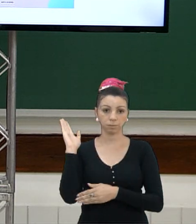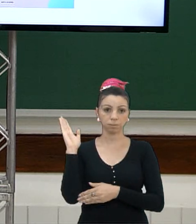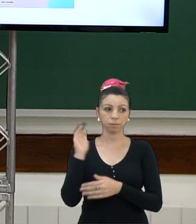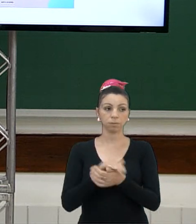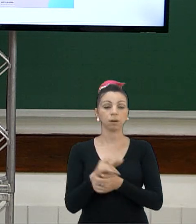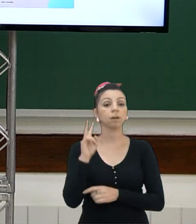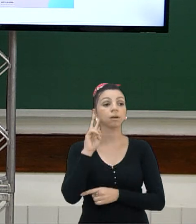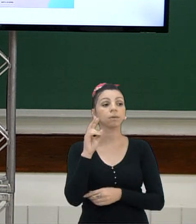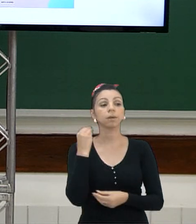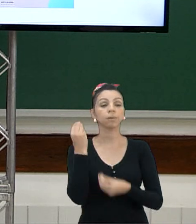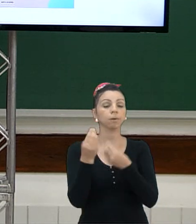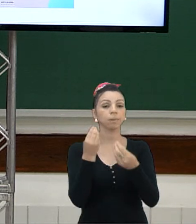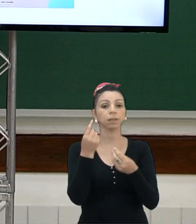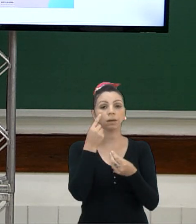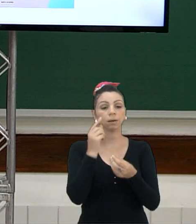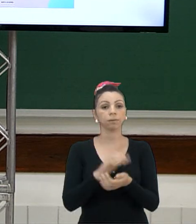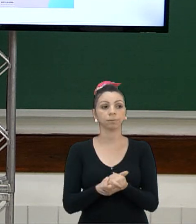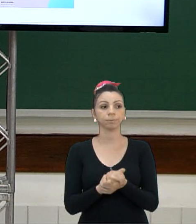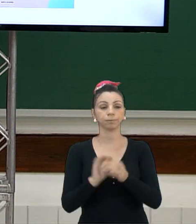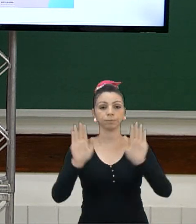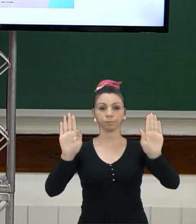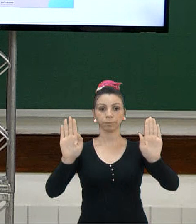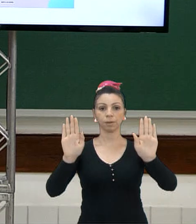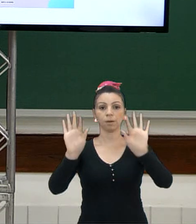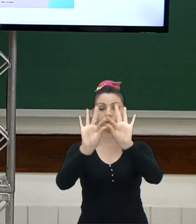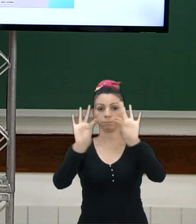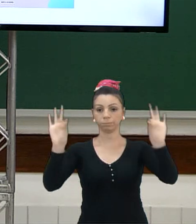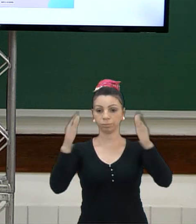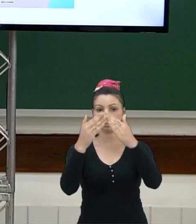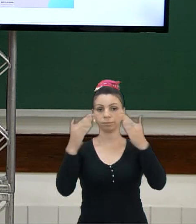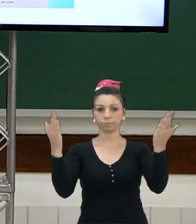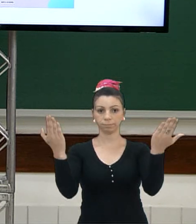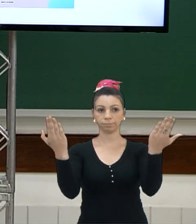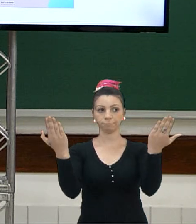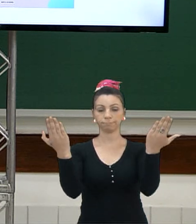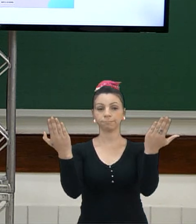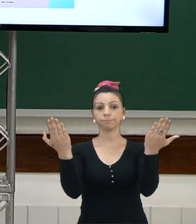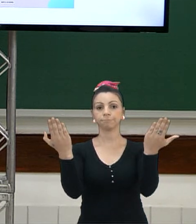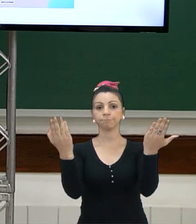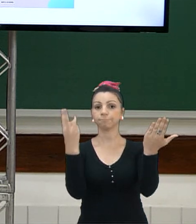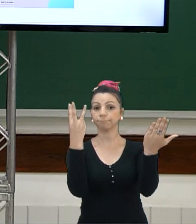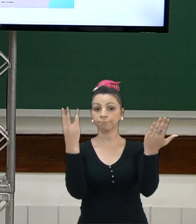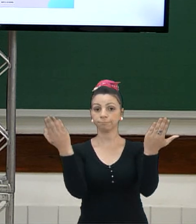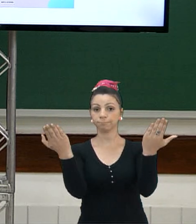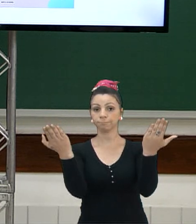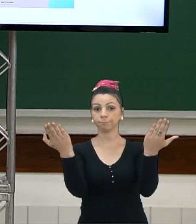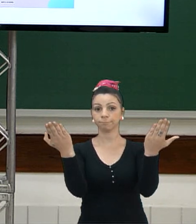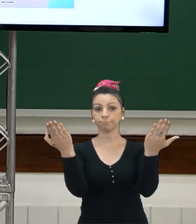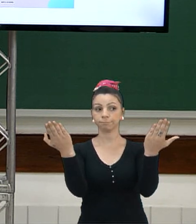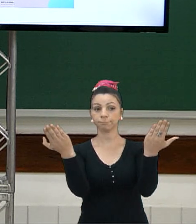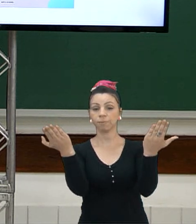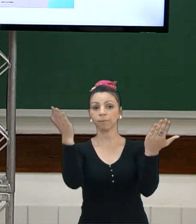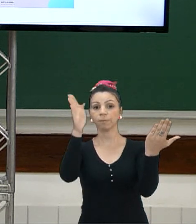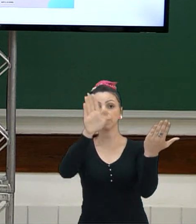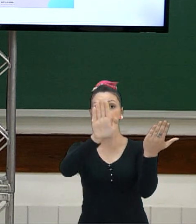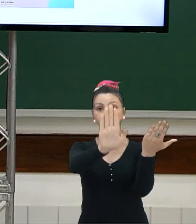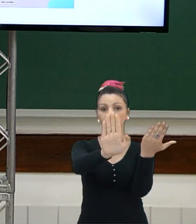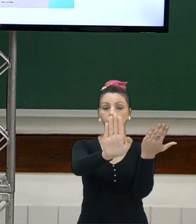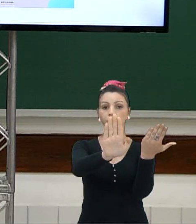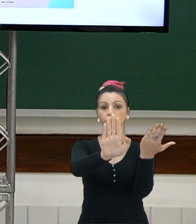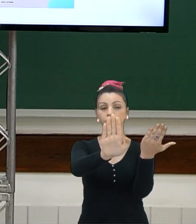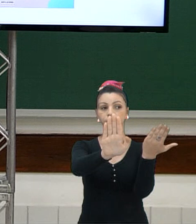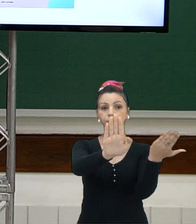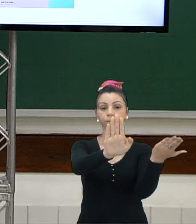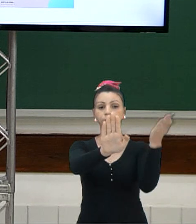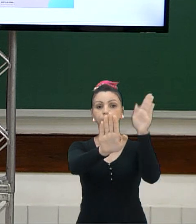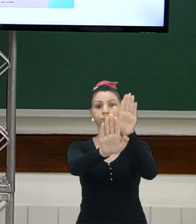só lembrá-los como é que eu fiz. Olha só, peguei a folha sulfite, coloquei em 3, assim, e depois só apertei